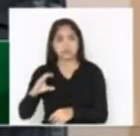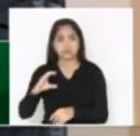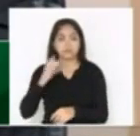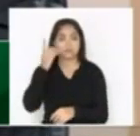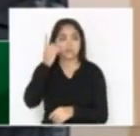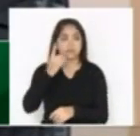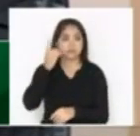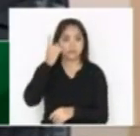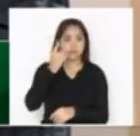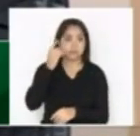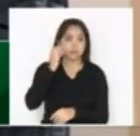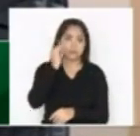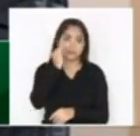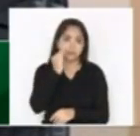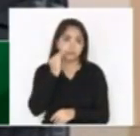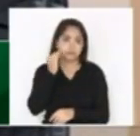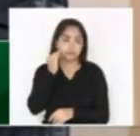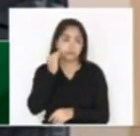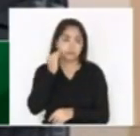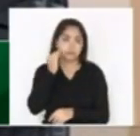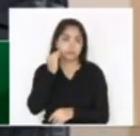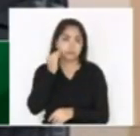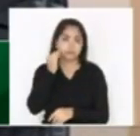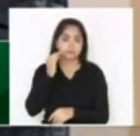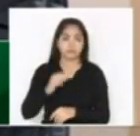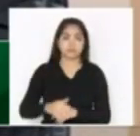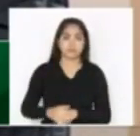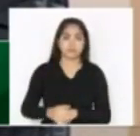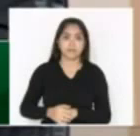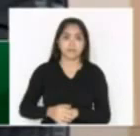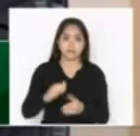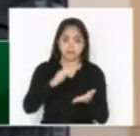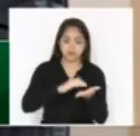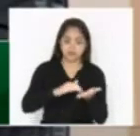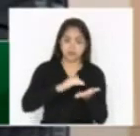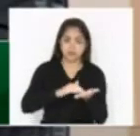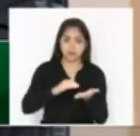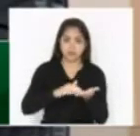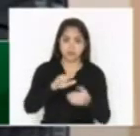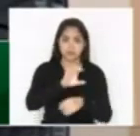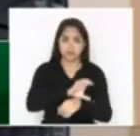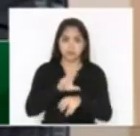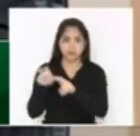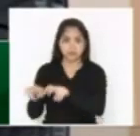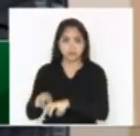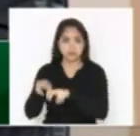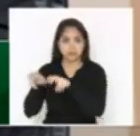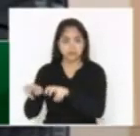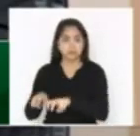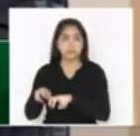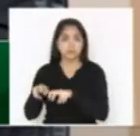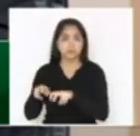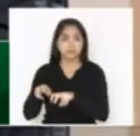deputado Mário Marcondes. Excelentíssimo senhor secretário de Estado da Agricultura e